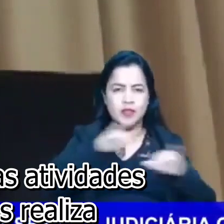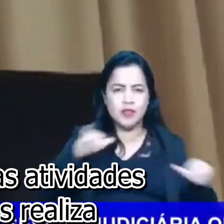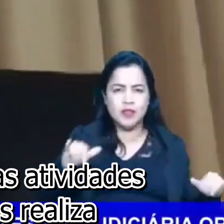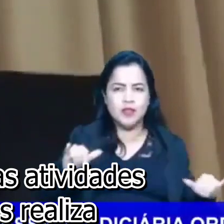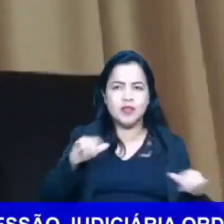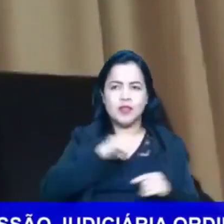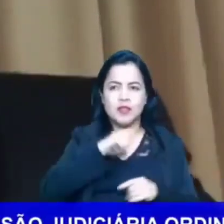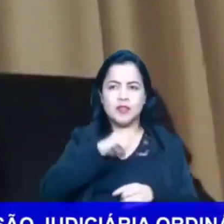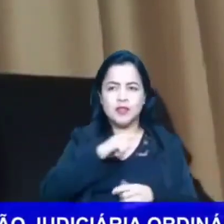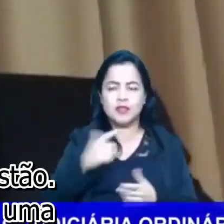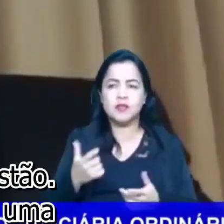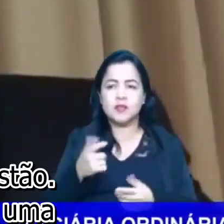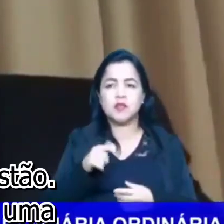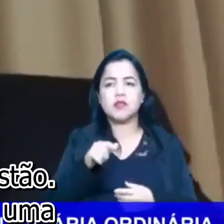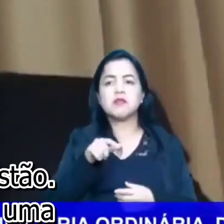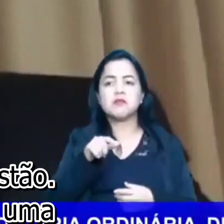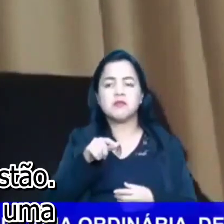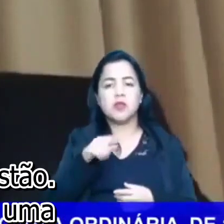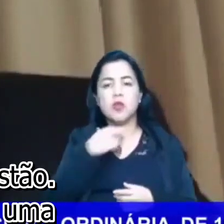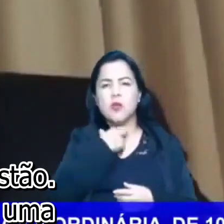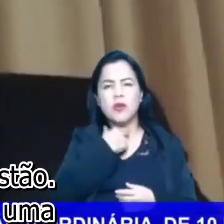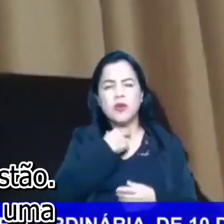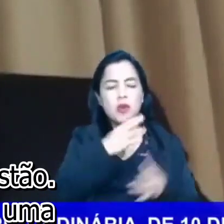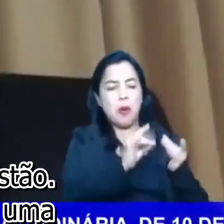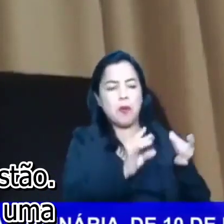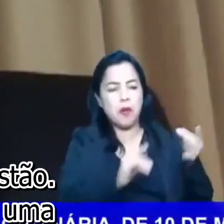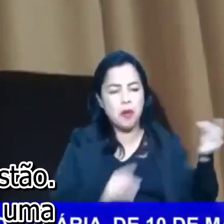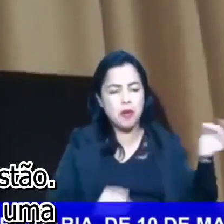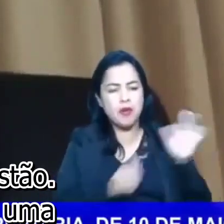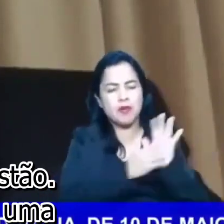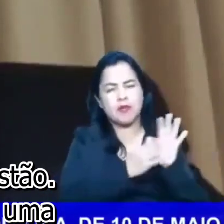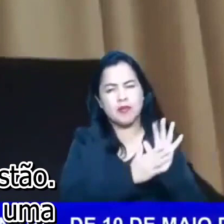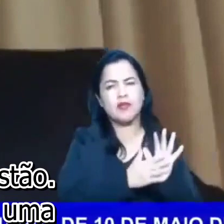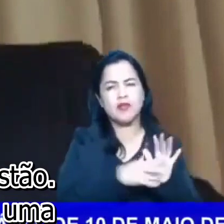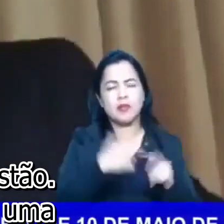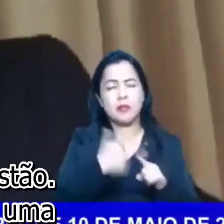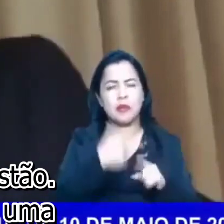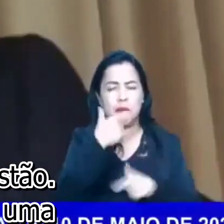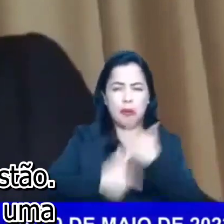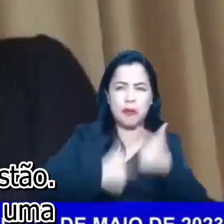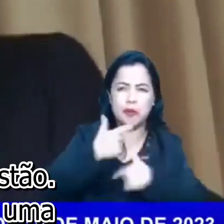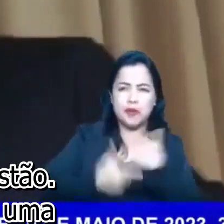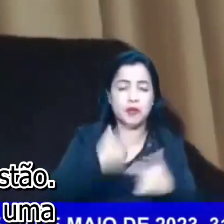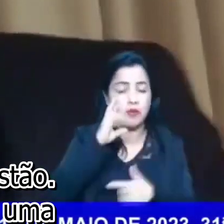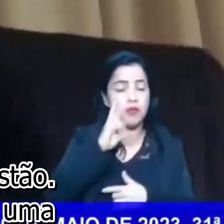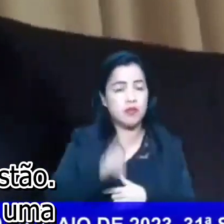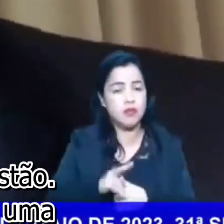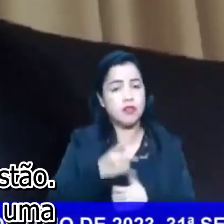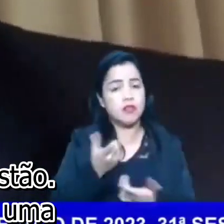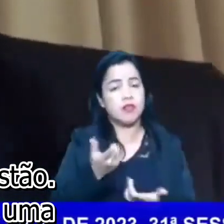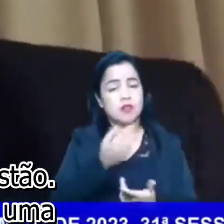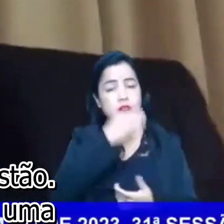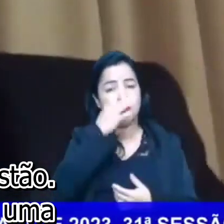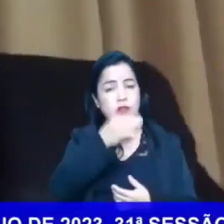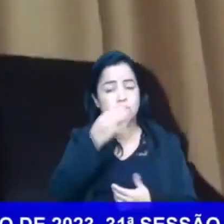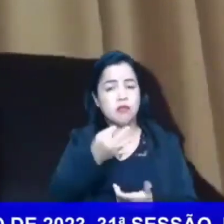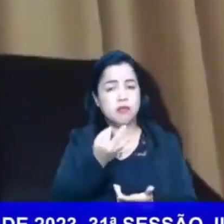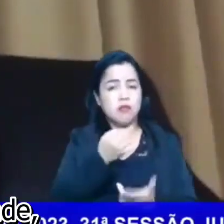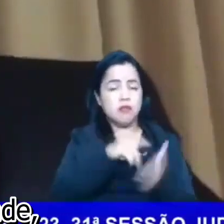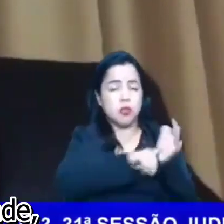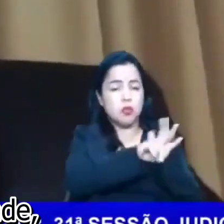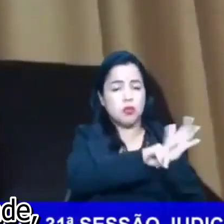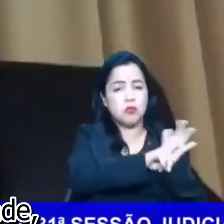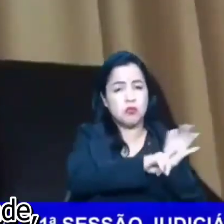campanhas realizam, elas não têm como ser detalhadas à exaustão. Se houver alguma situação que justifique uma